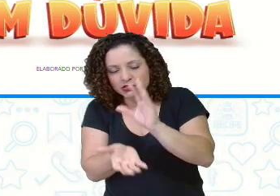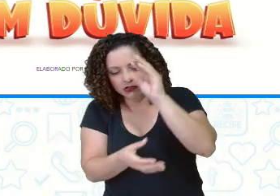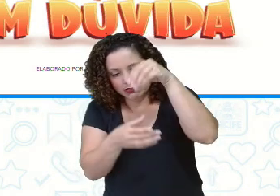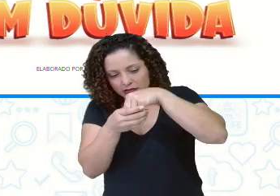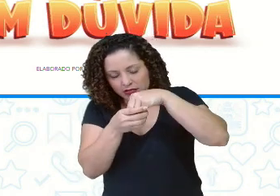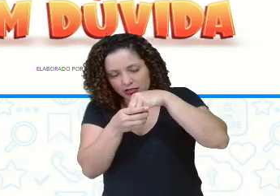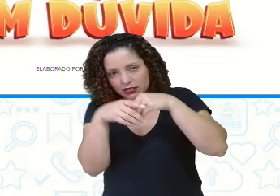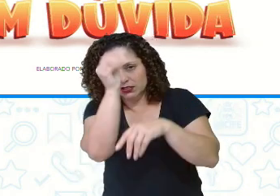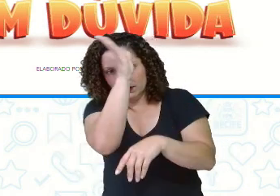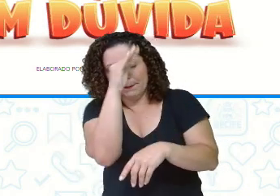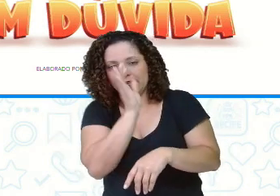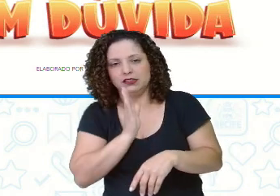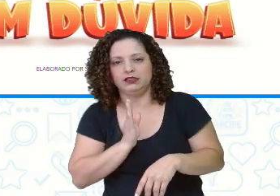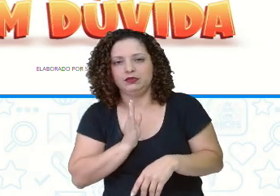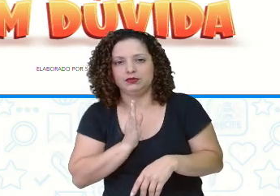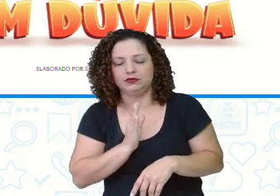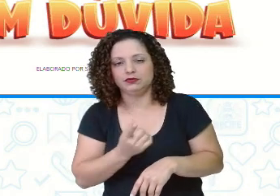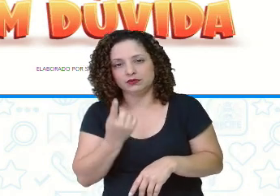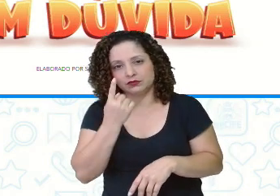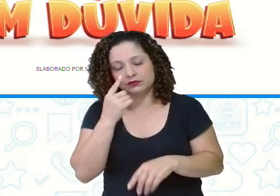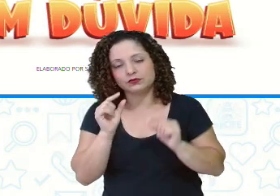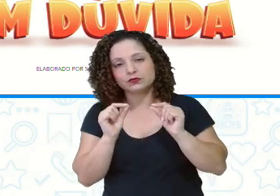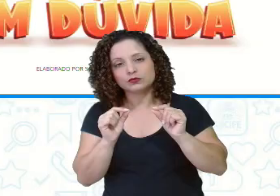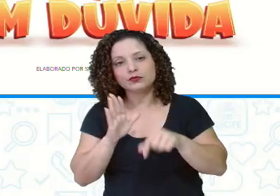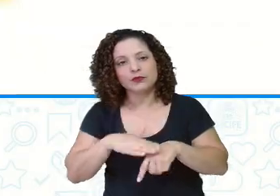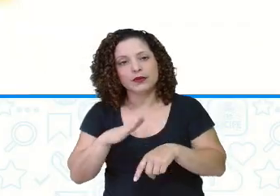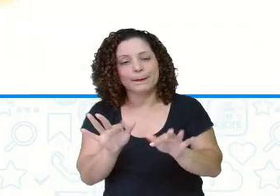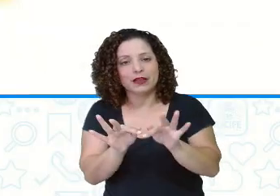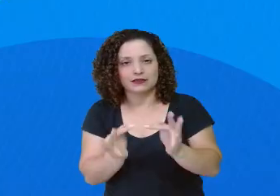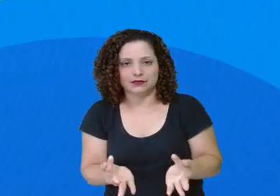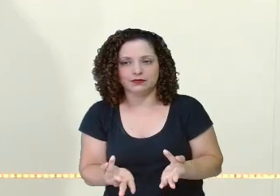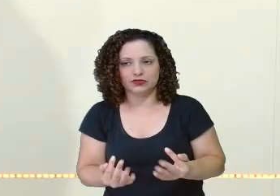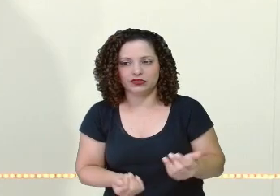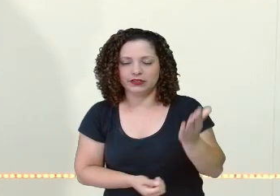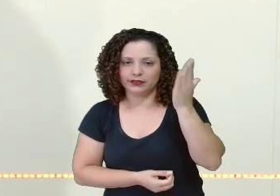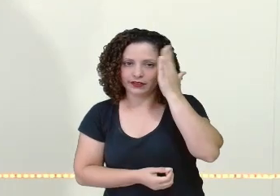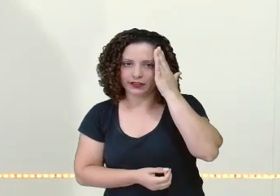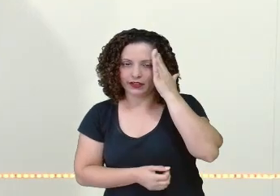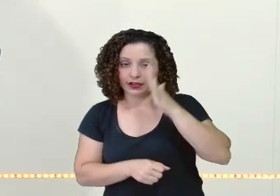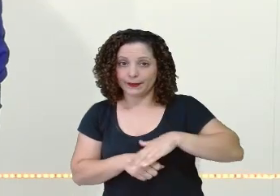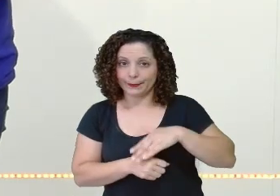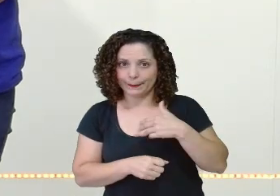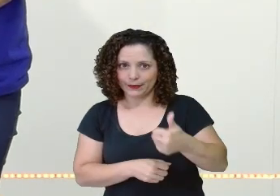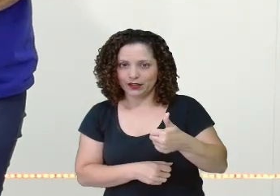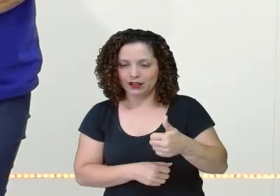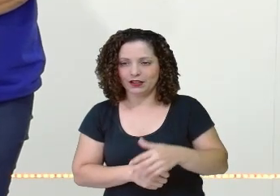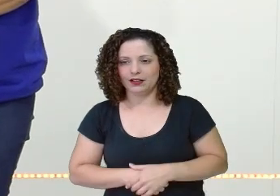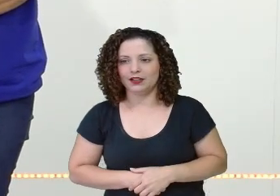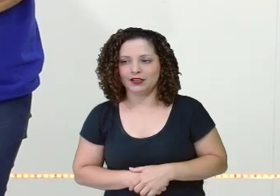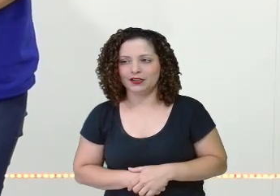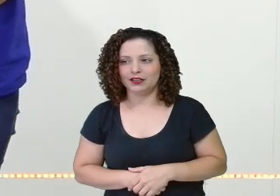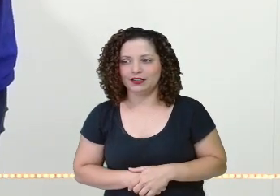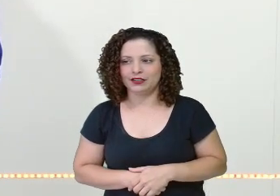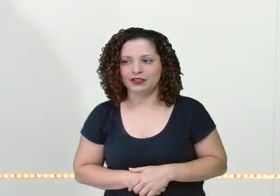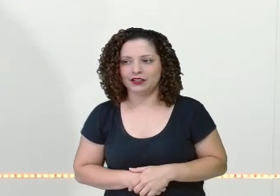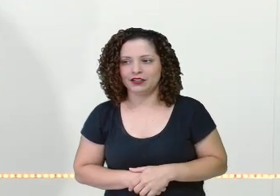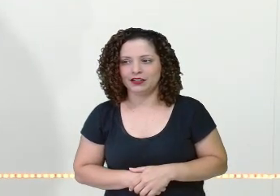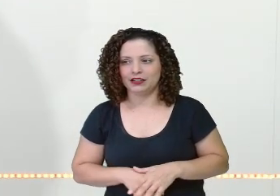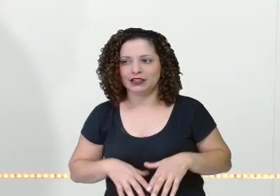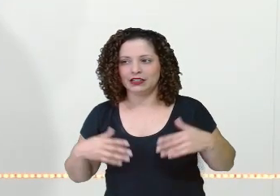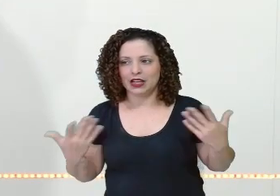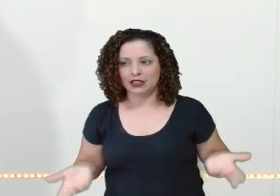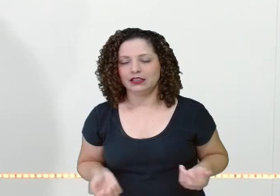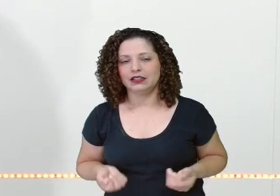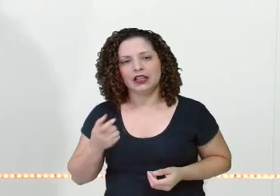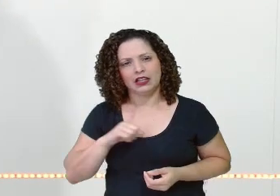vai ver uma escala mais simples para poder entender isso aí, tá? No mais, a gente vai